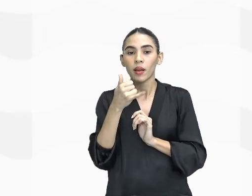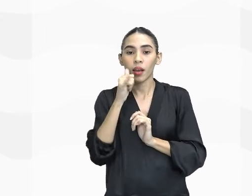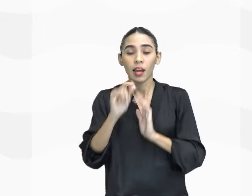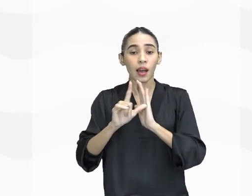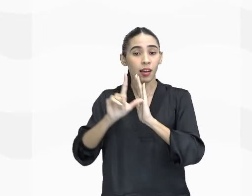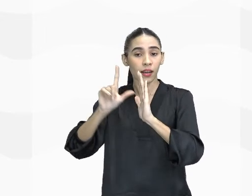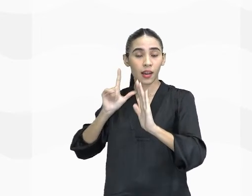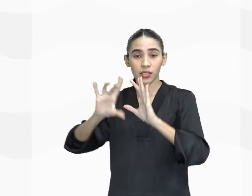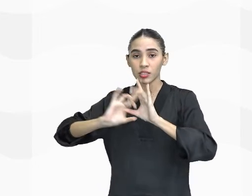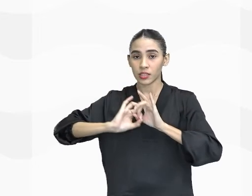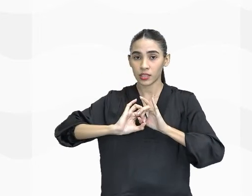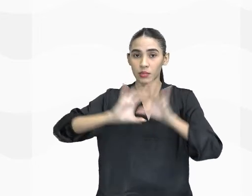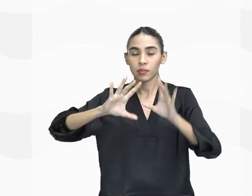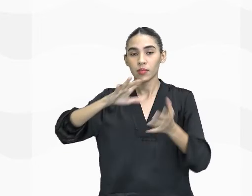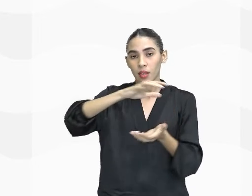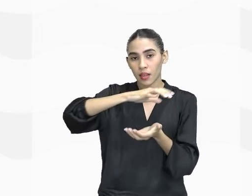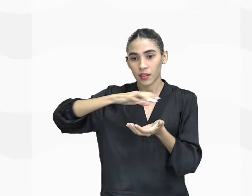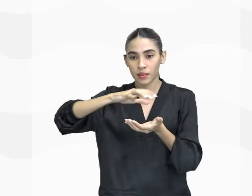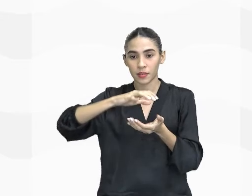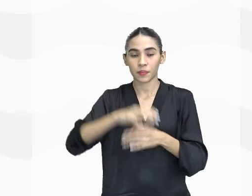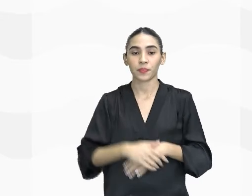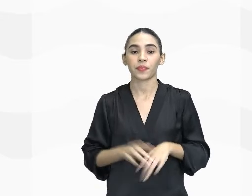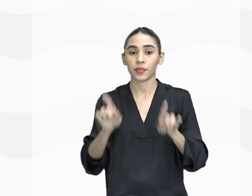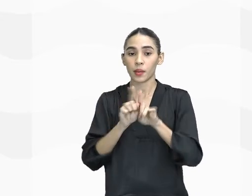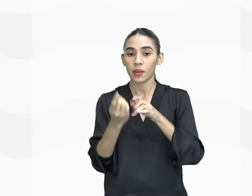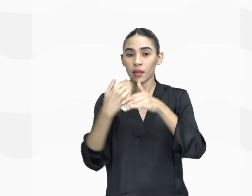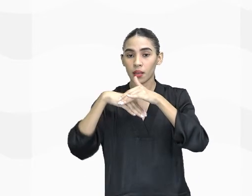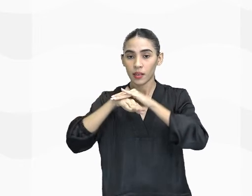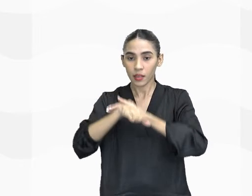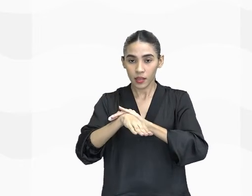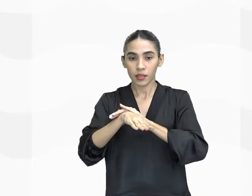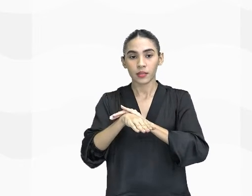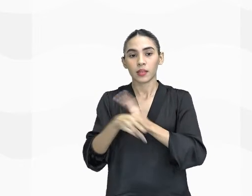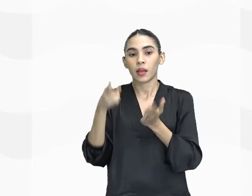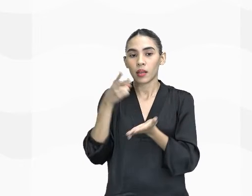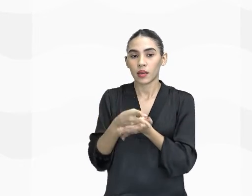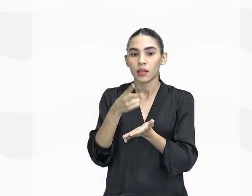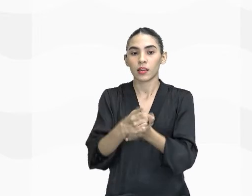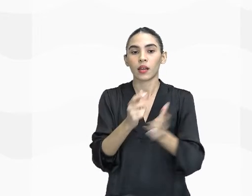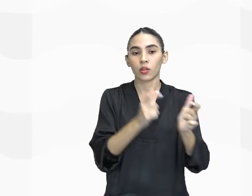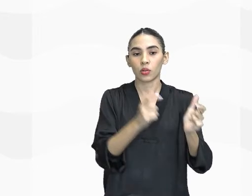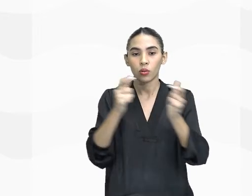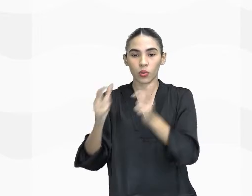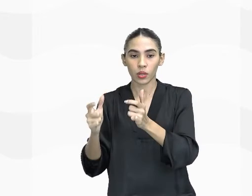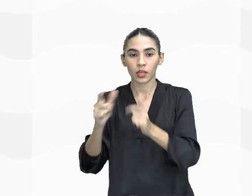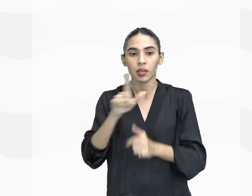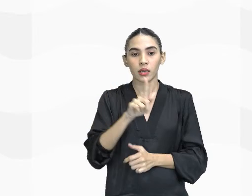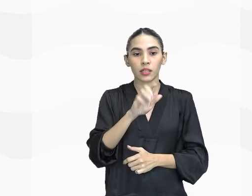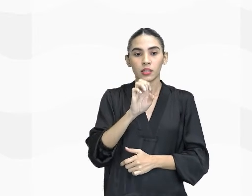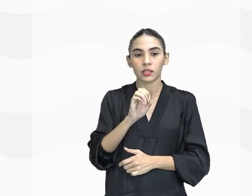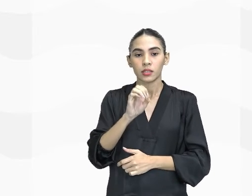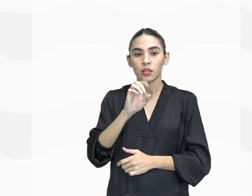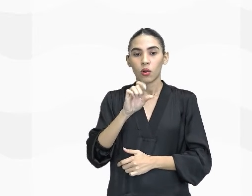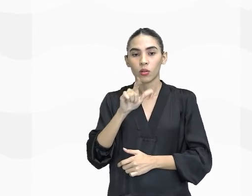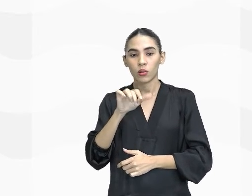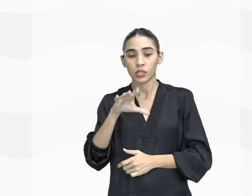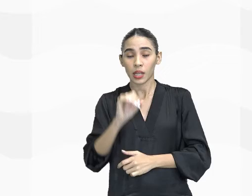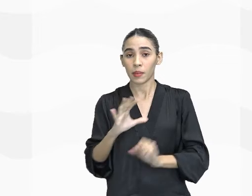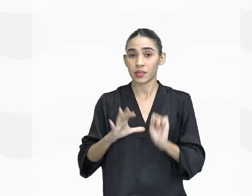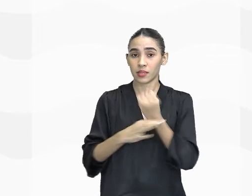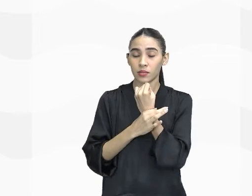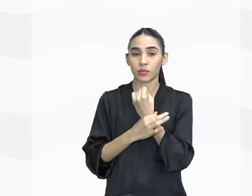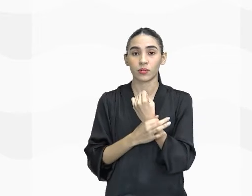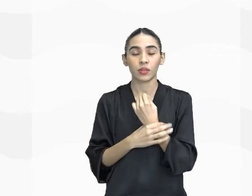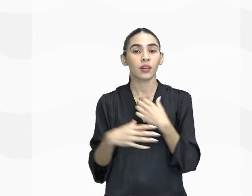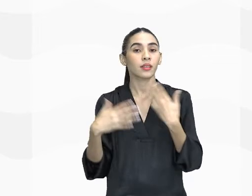seja liberado na atmosfera e armazená-lo de forma permanente em locais geologicamente seguros.